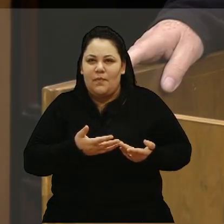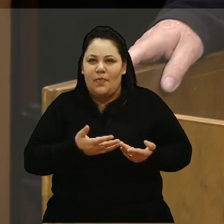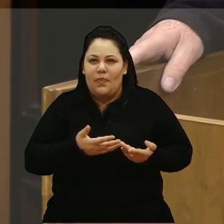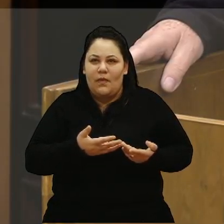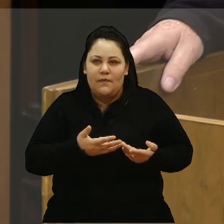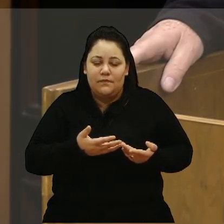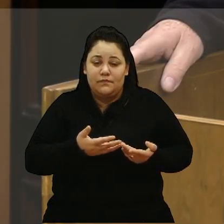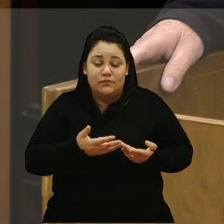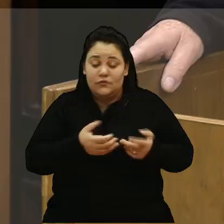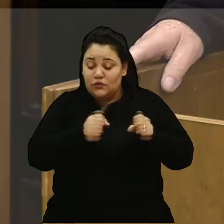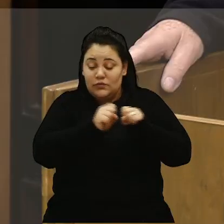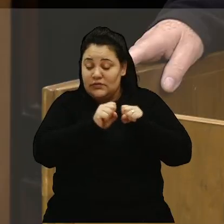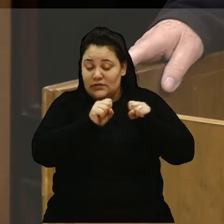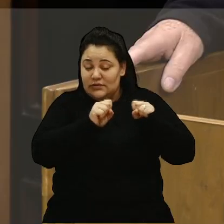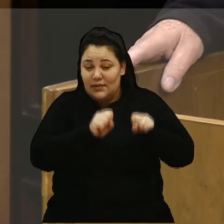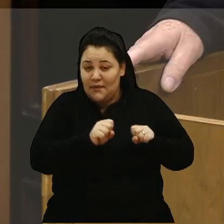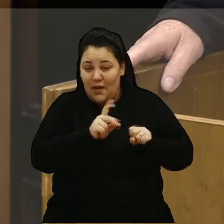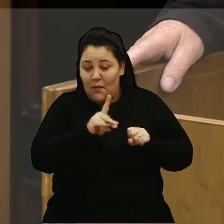sistema